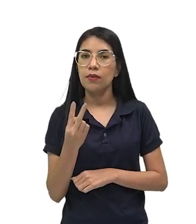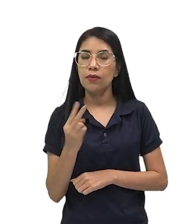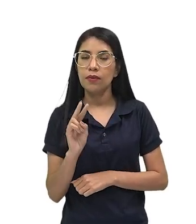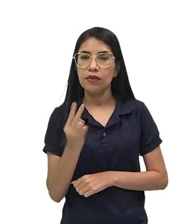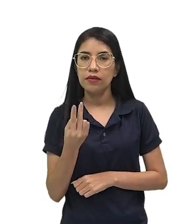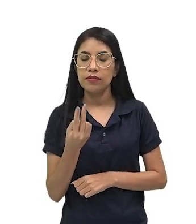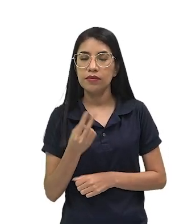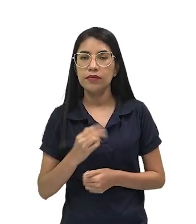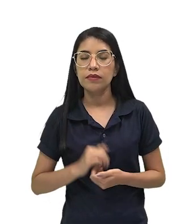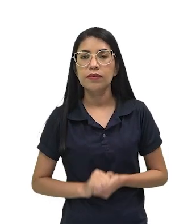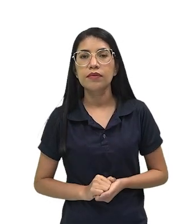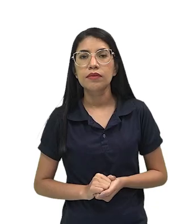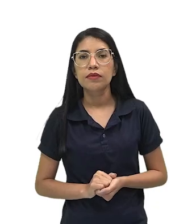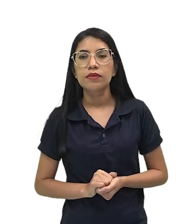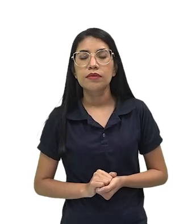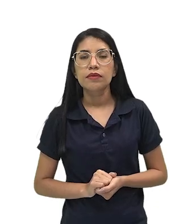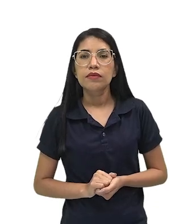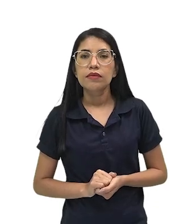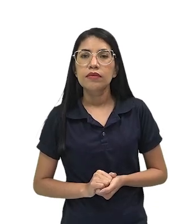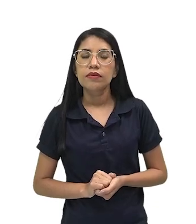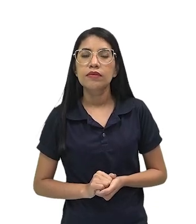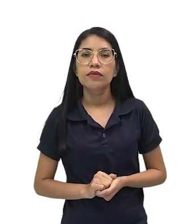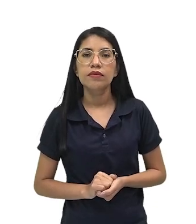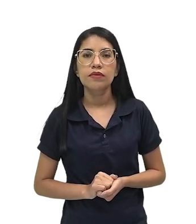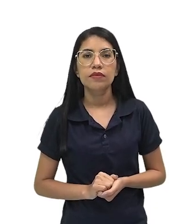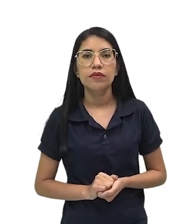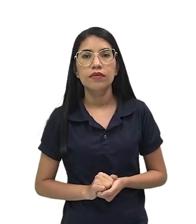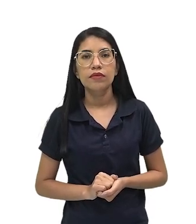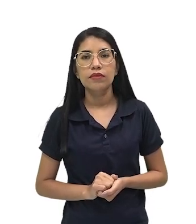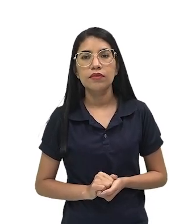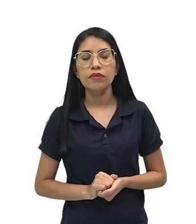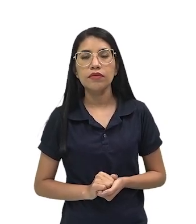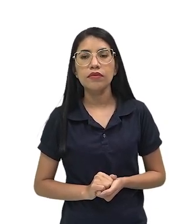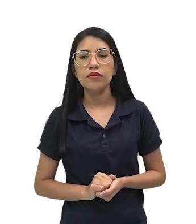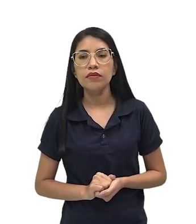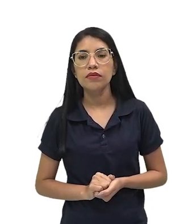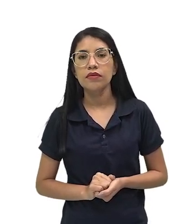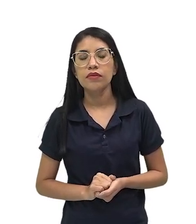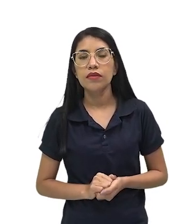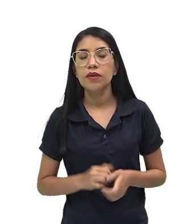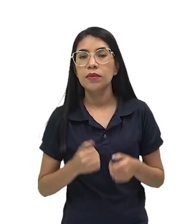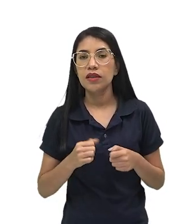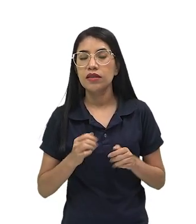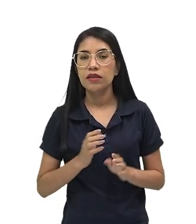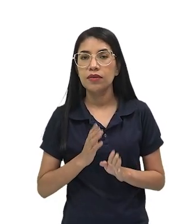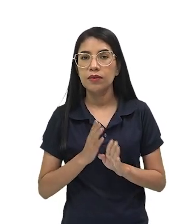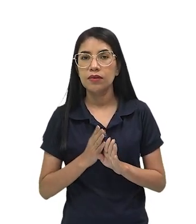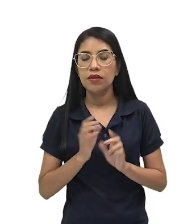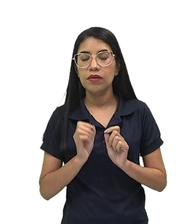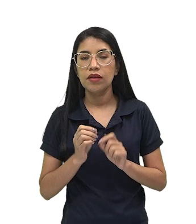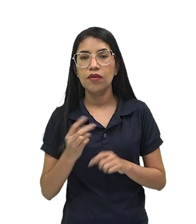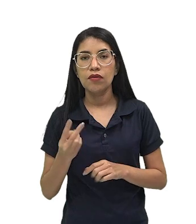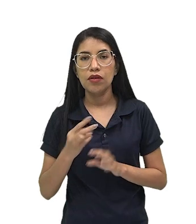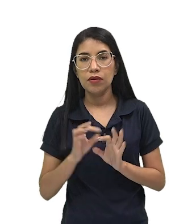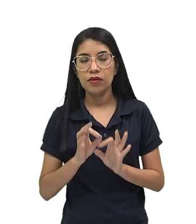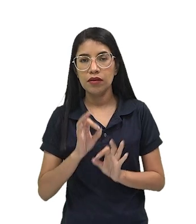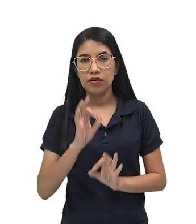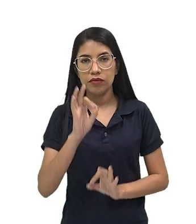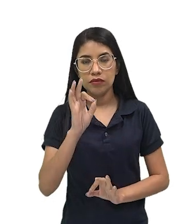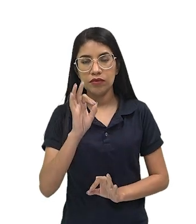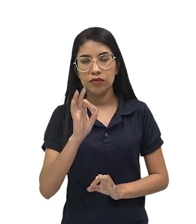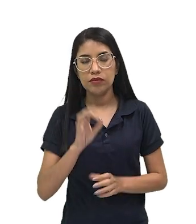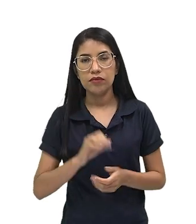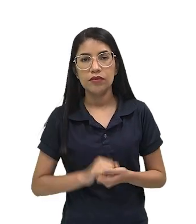ó, certo? Ou seja, nós queremos, nesse caso, saber a altura deste